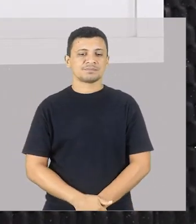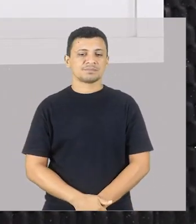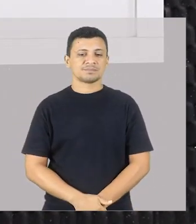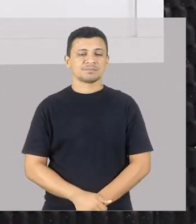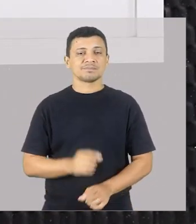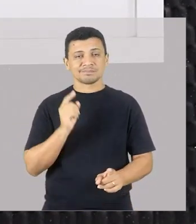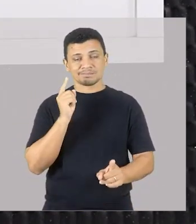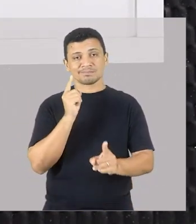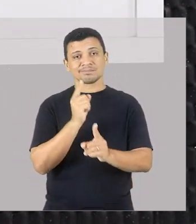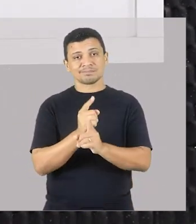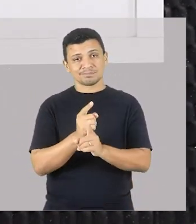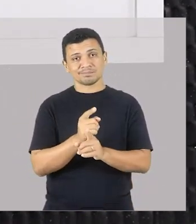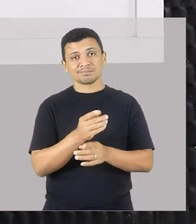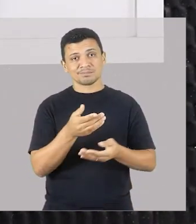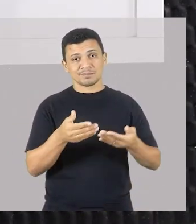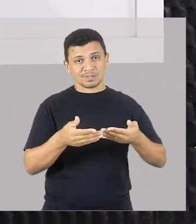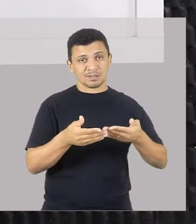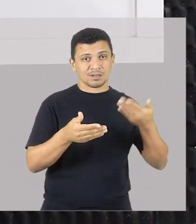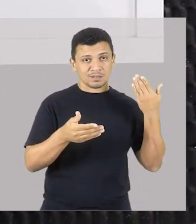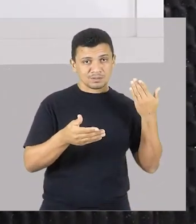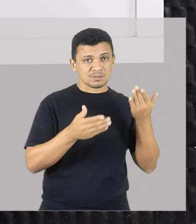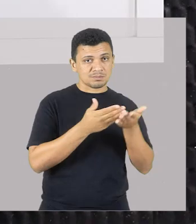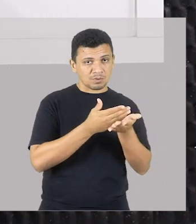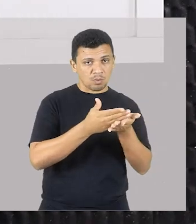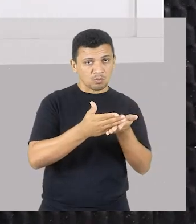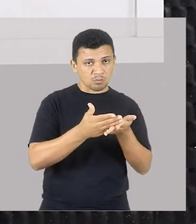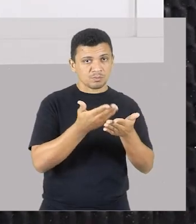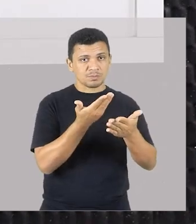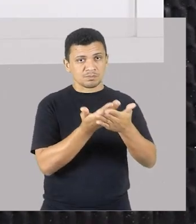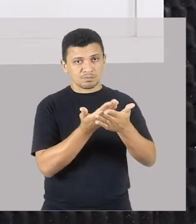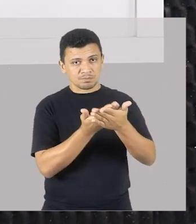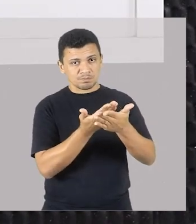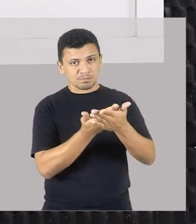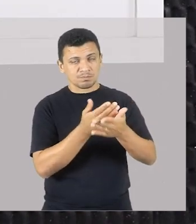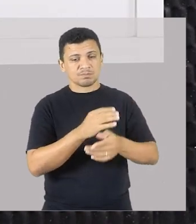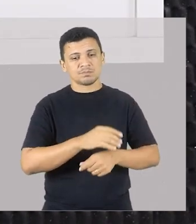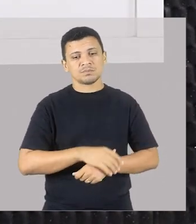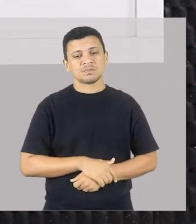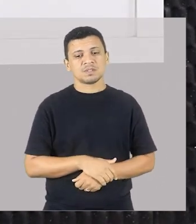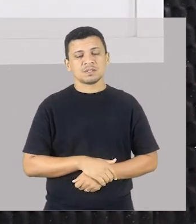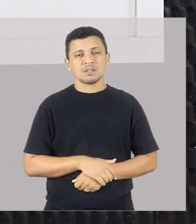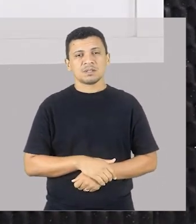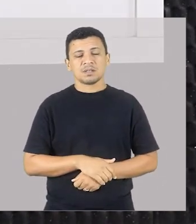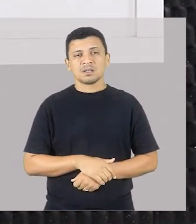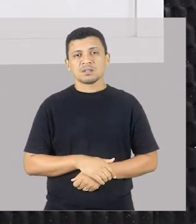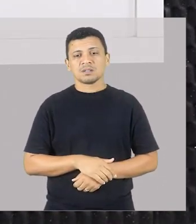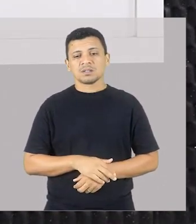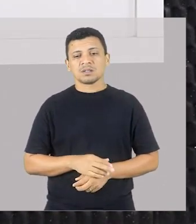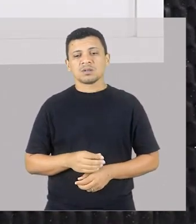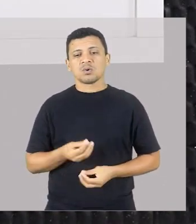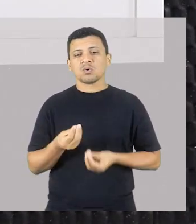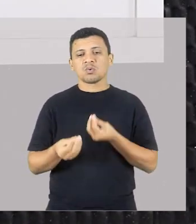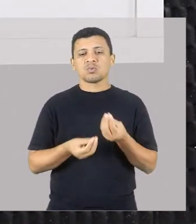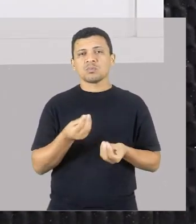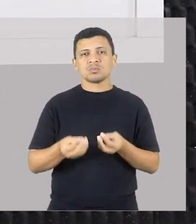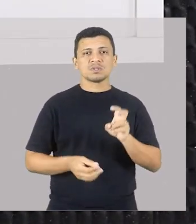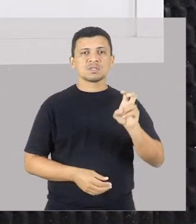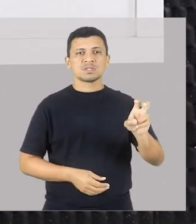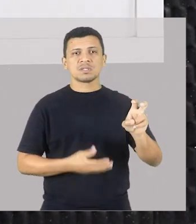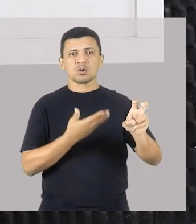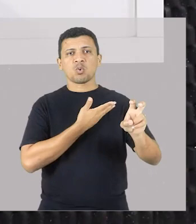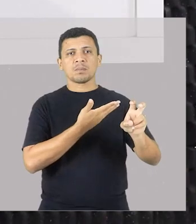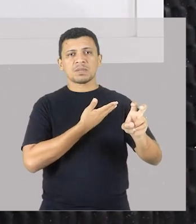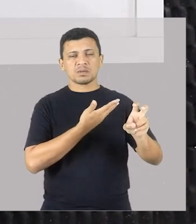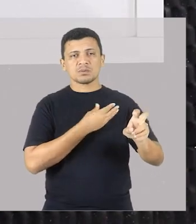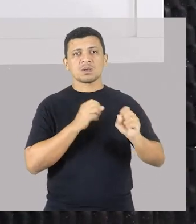nós encontramos aí no início da aula, certo? De quantas formas diferentes 5 amigos podem ocupar 5